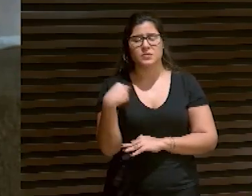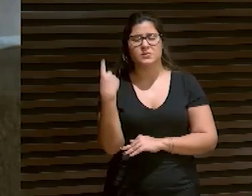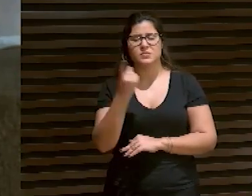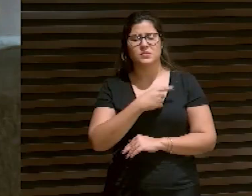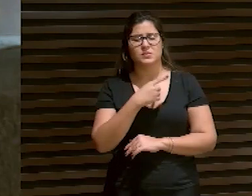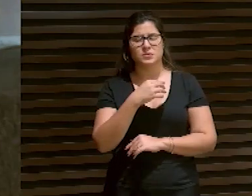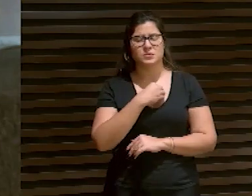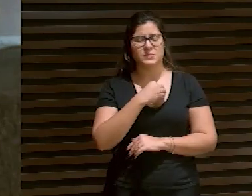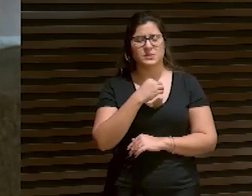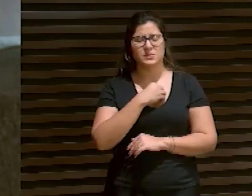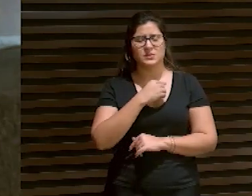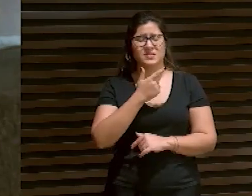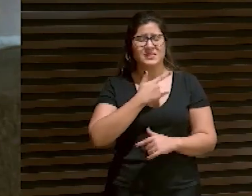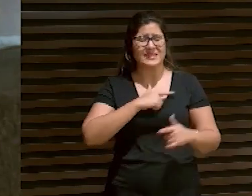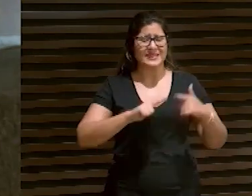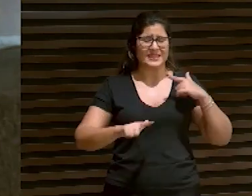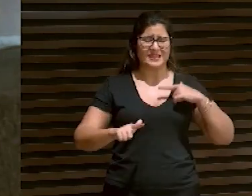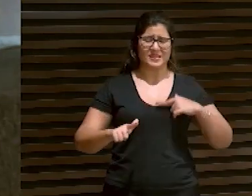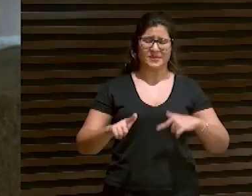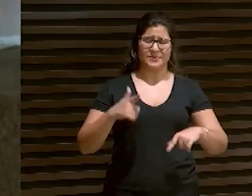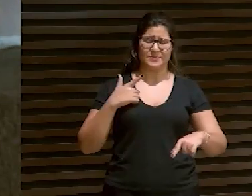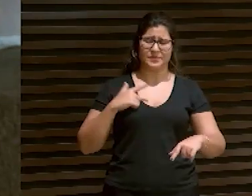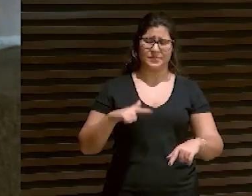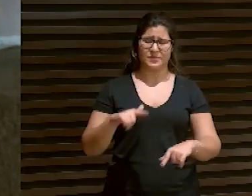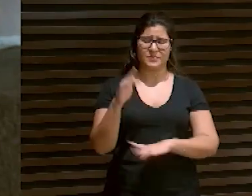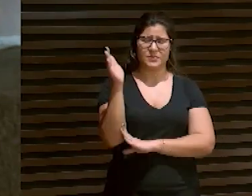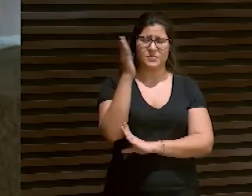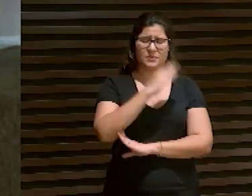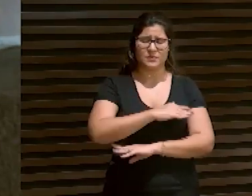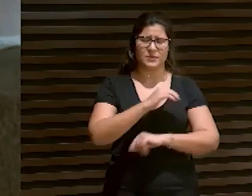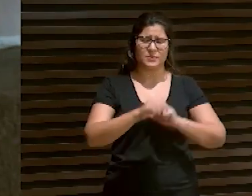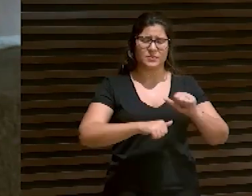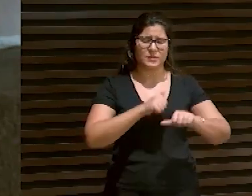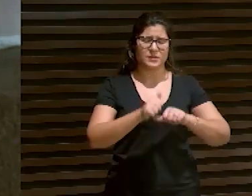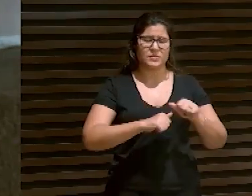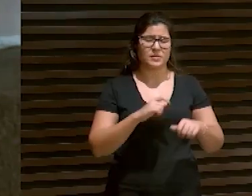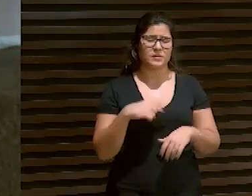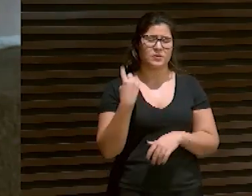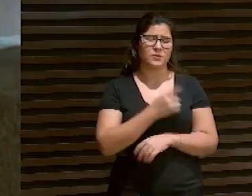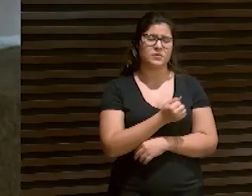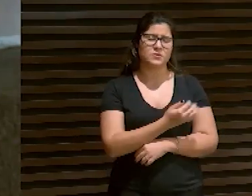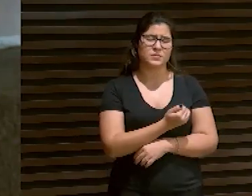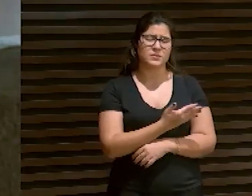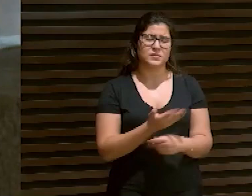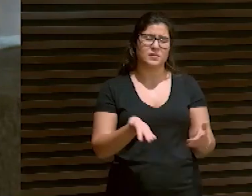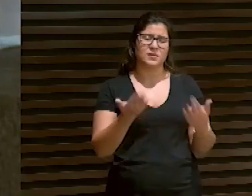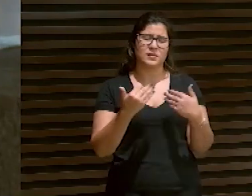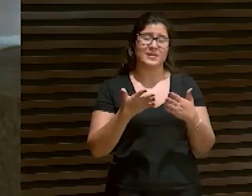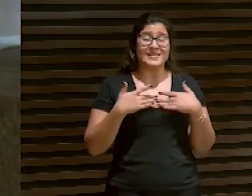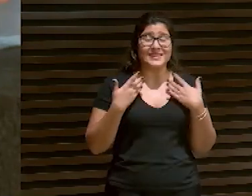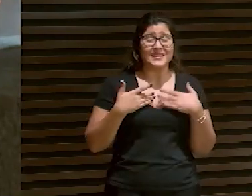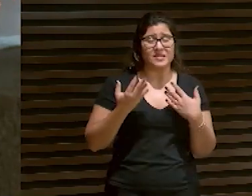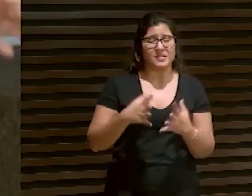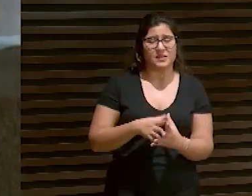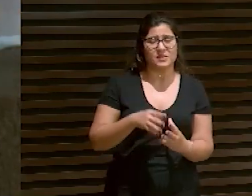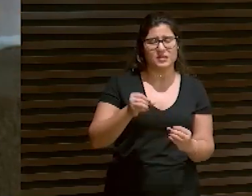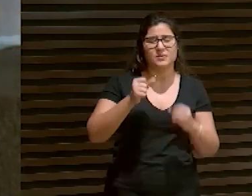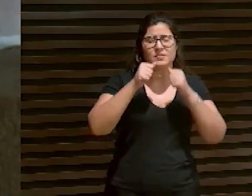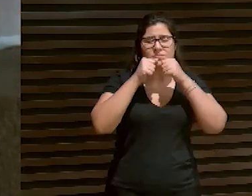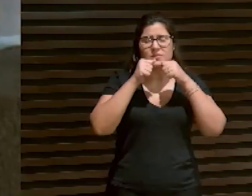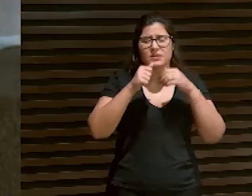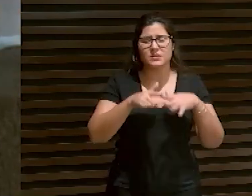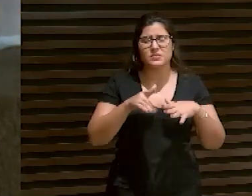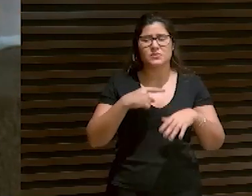nos limpe de toda impureza, restaure o nosso coração e traga alegria à nossa alma. Abençoe, Pai, o